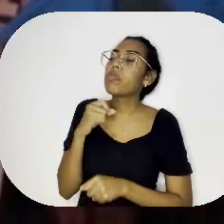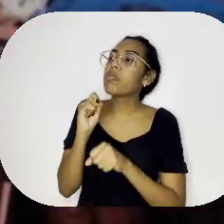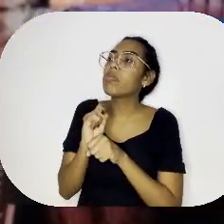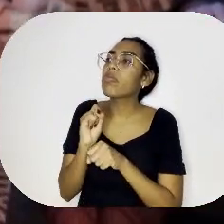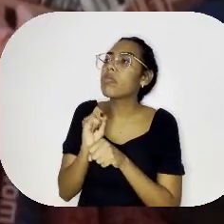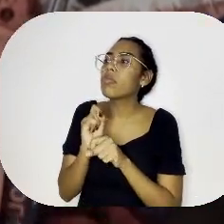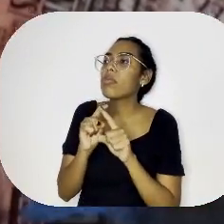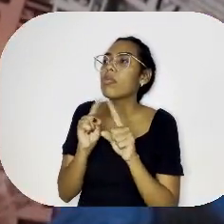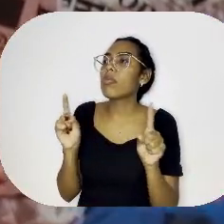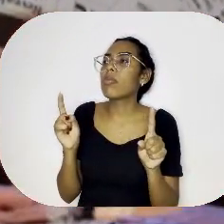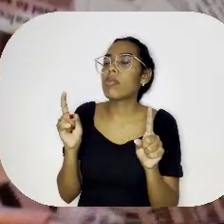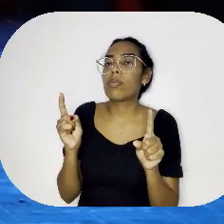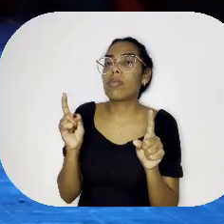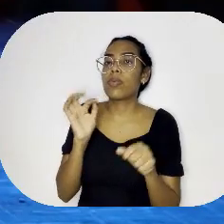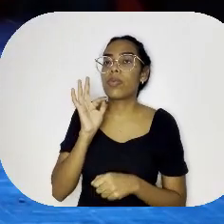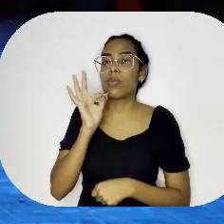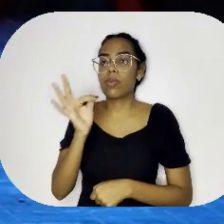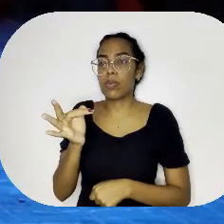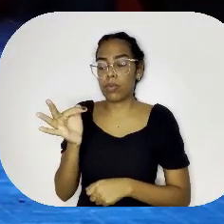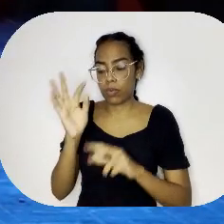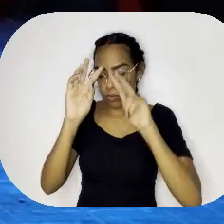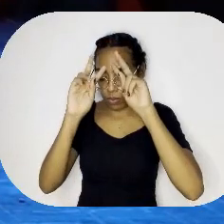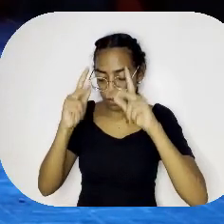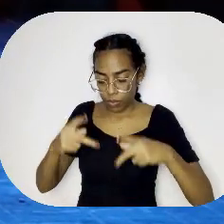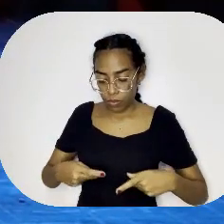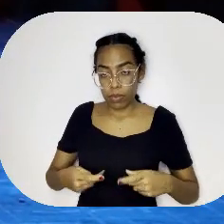perdidos das primitivas legiões humanas.